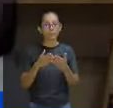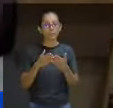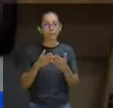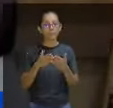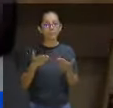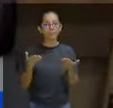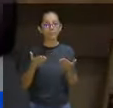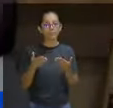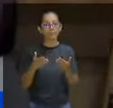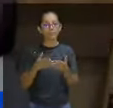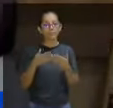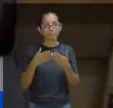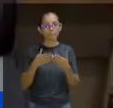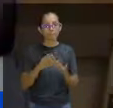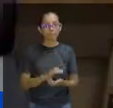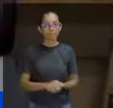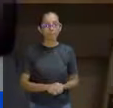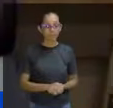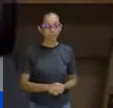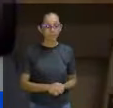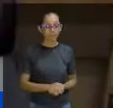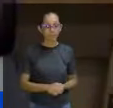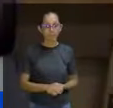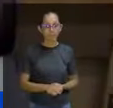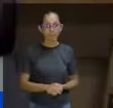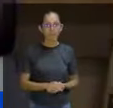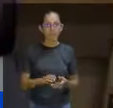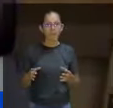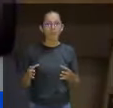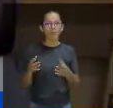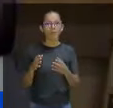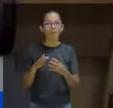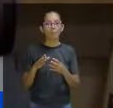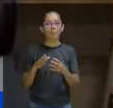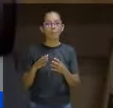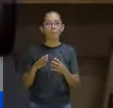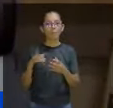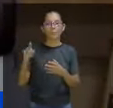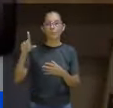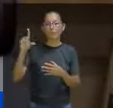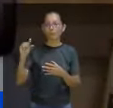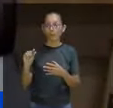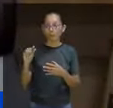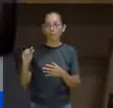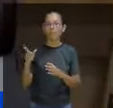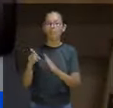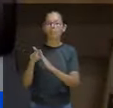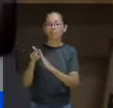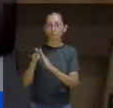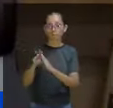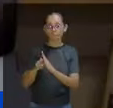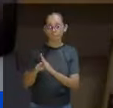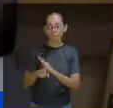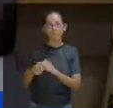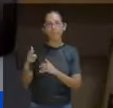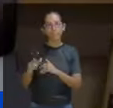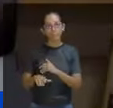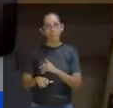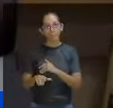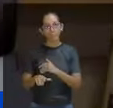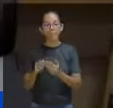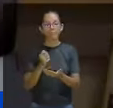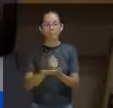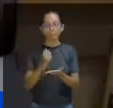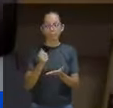se baixe o feito de diligência para essa análise técnica e, não obstante essa diligência, Excelência, que